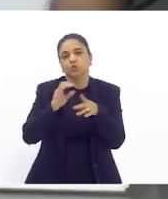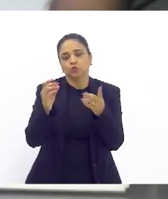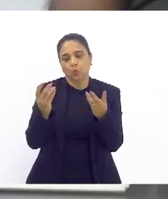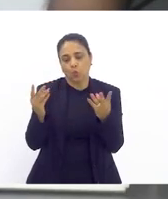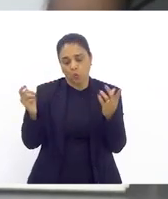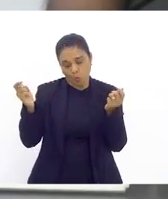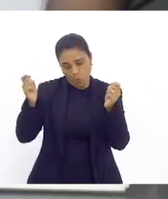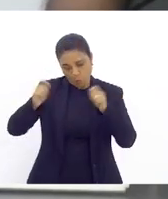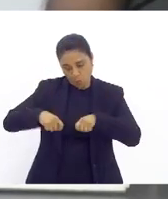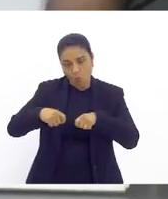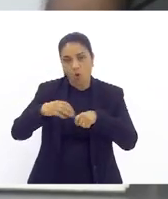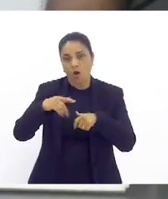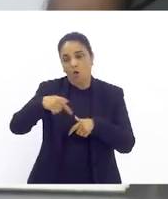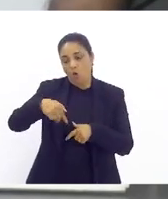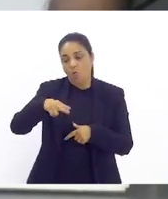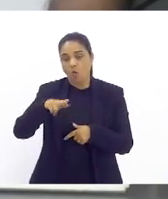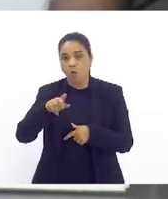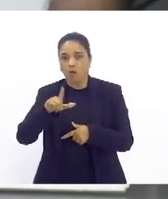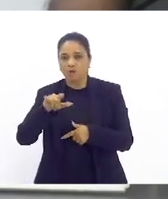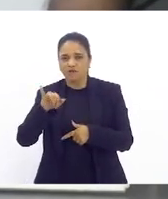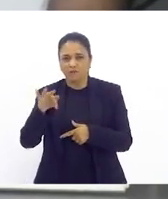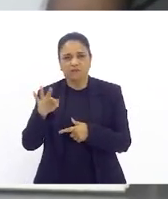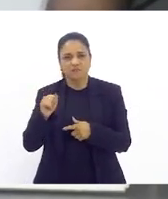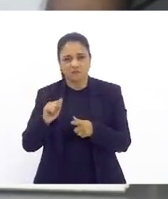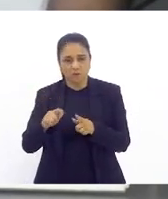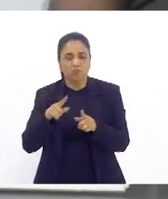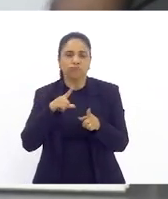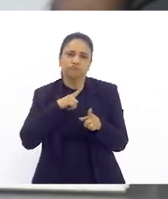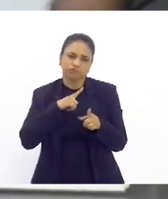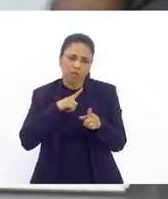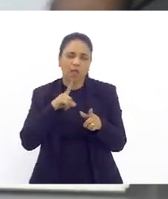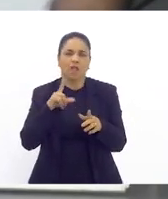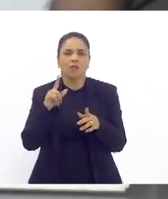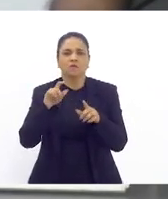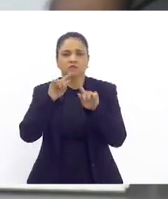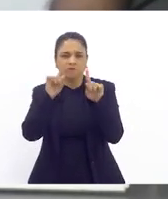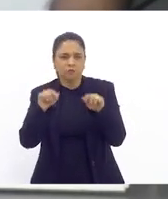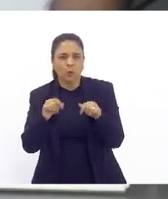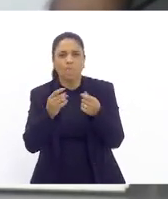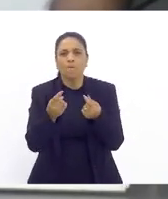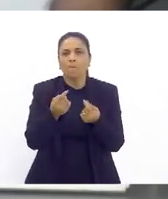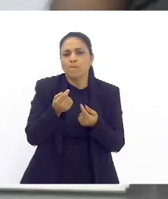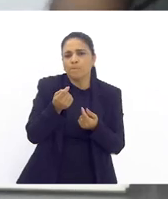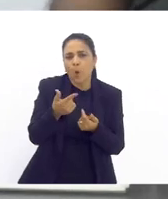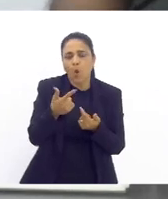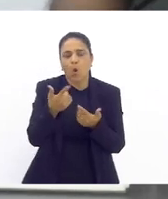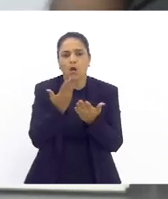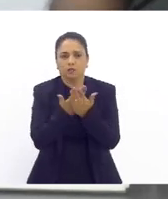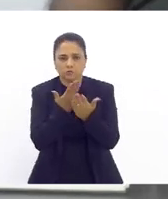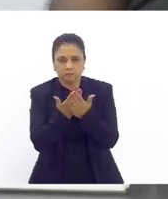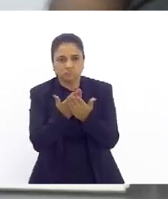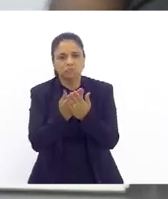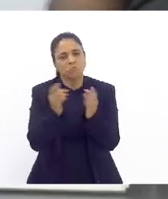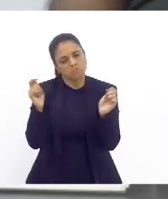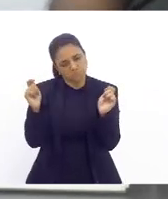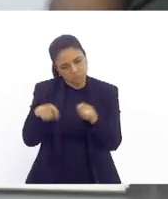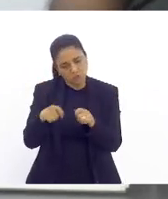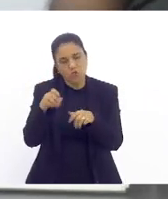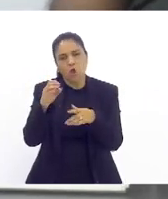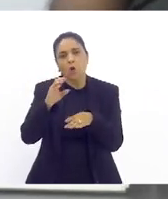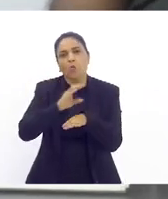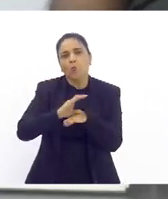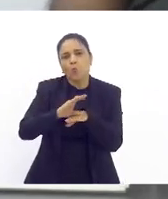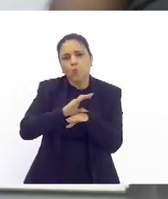que tem as pouca escolaridade Ela poderia inclusive dar qualificação curso de